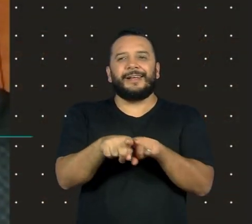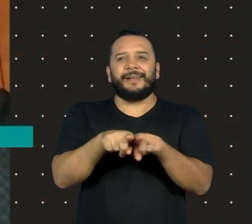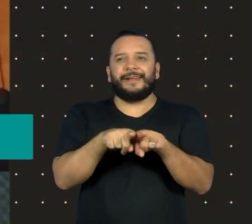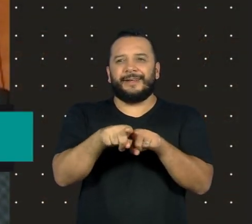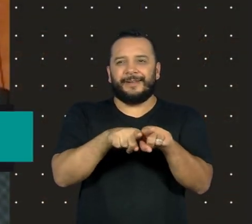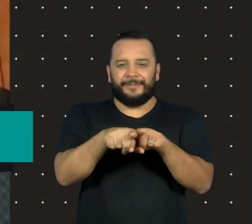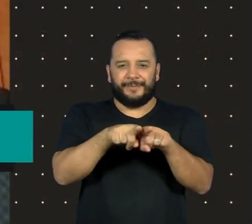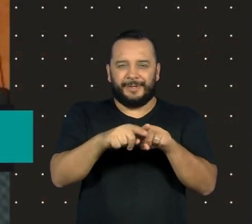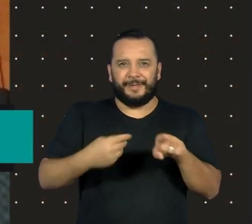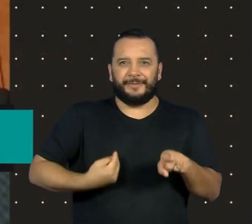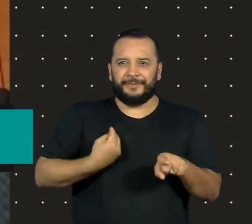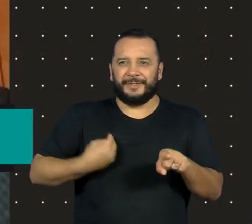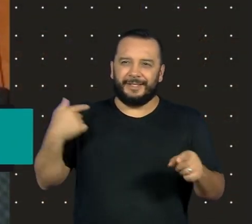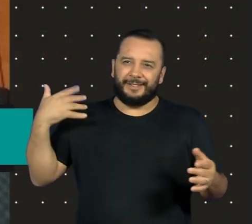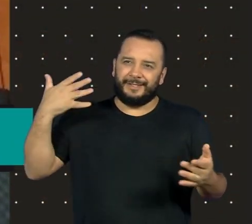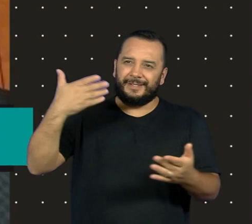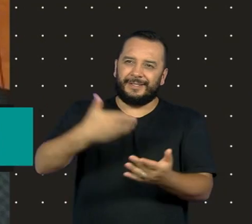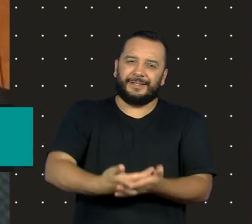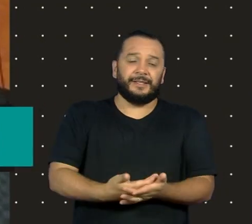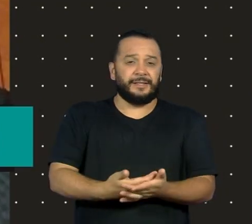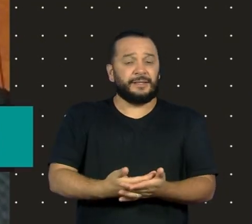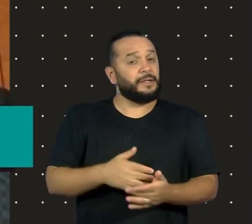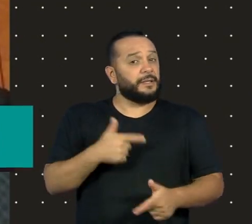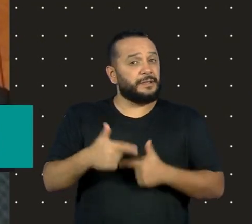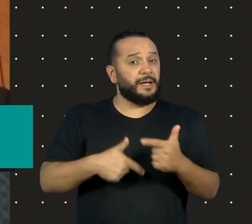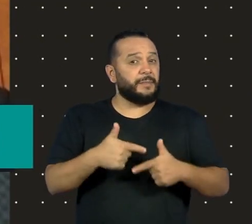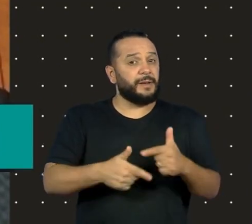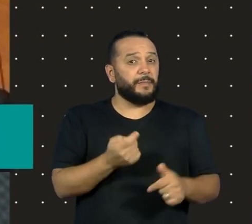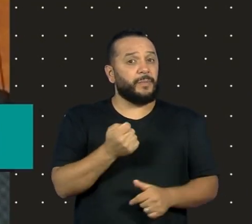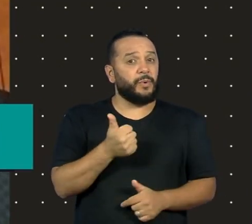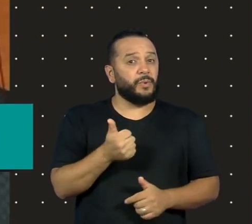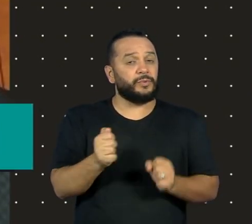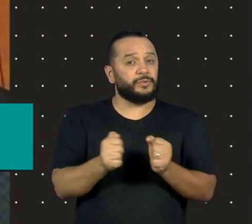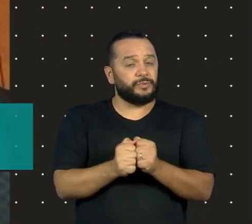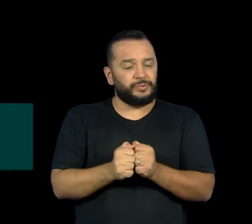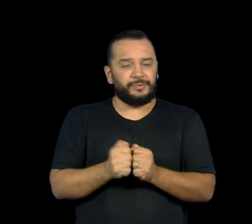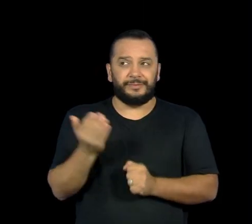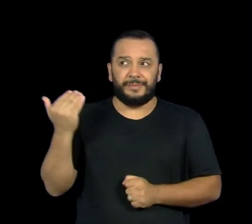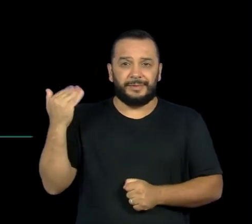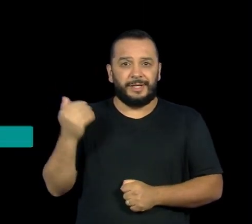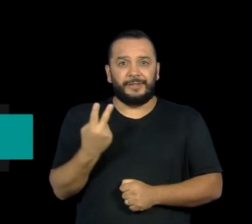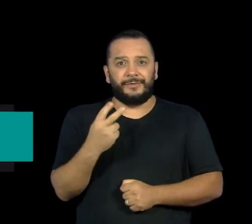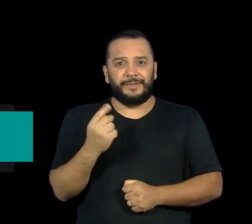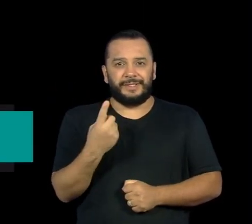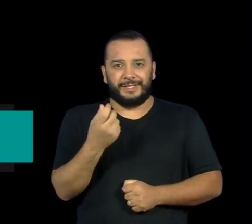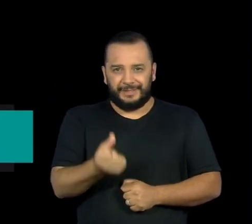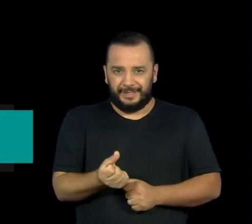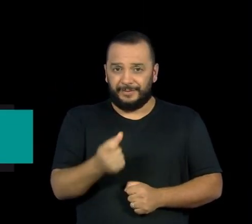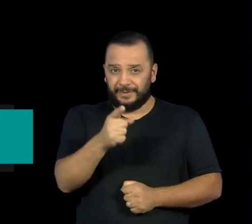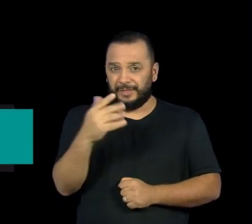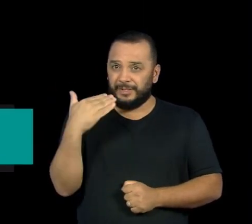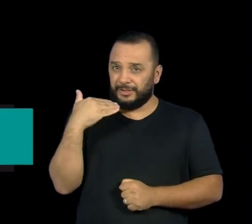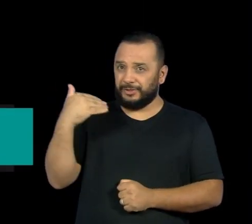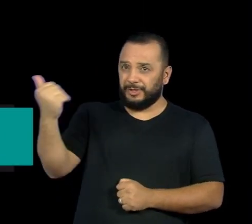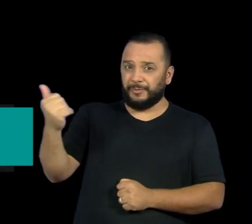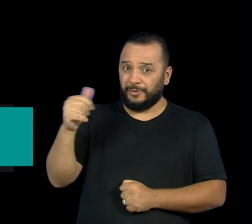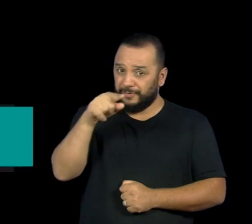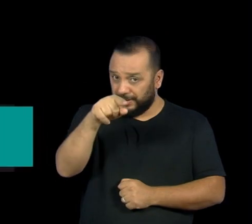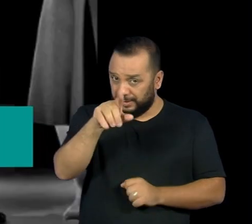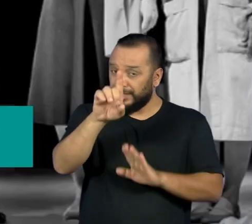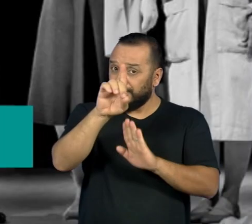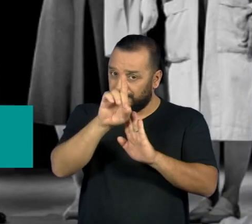trabalhou muito pouco juntos. A última vez foi em 2016, quando você me chamou para fazer, sob a sua